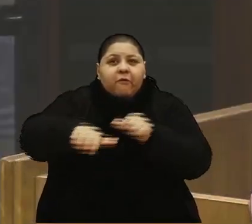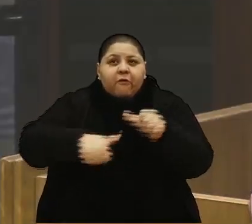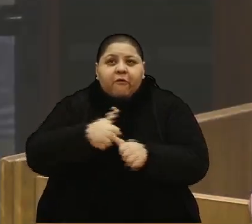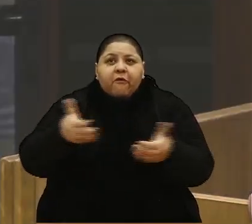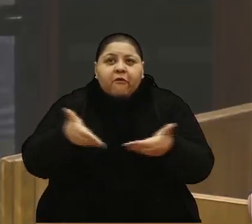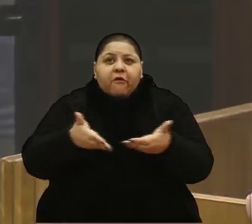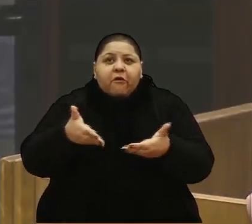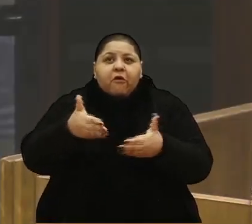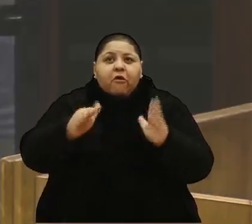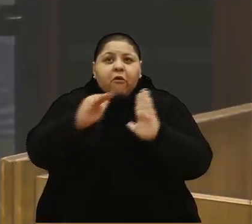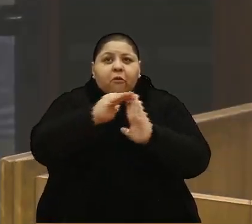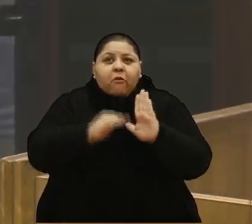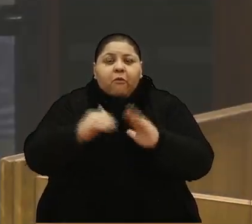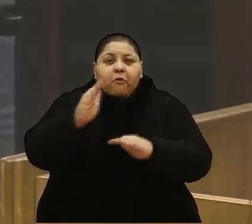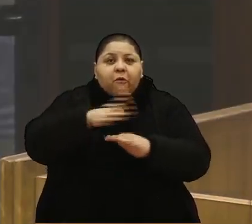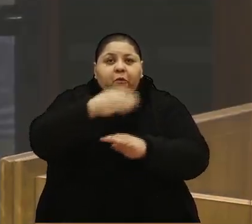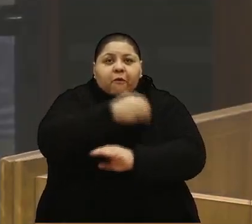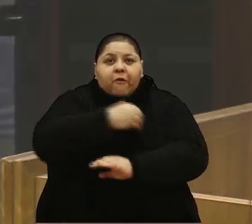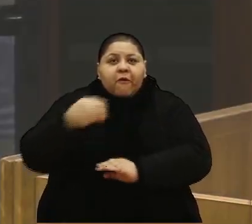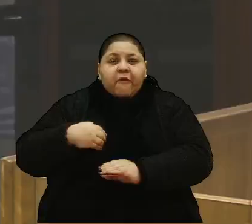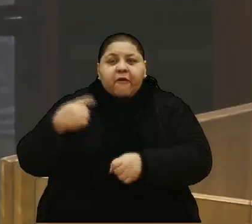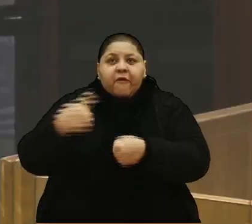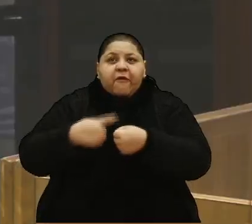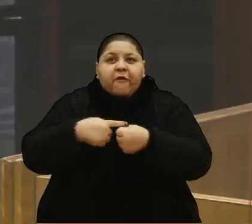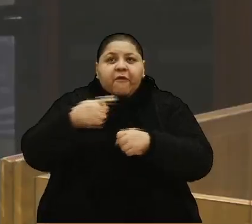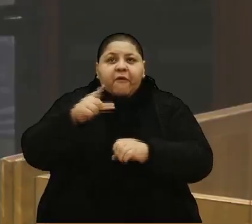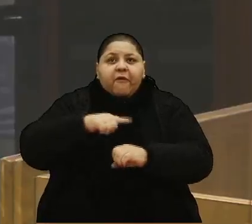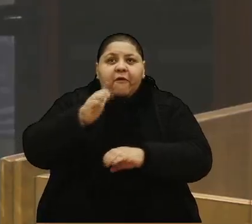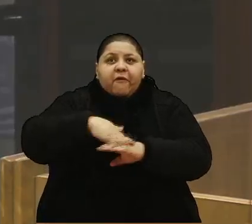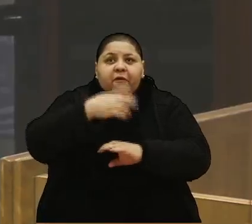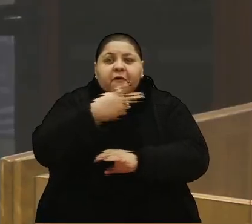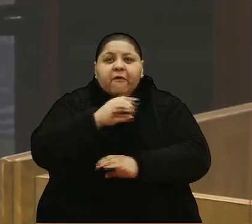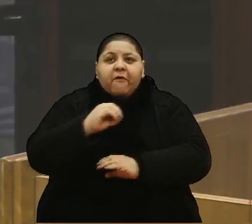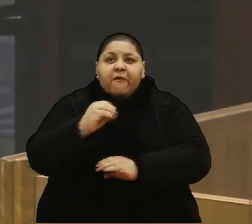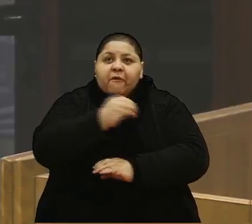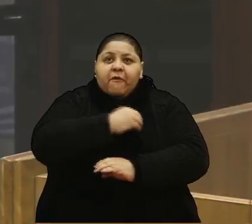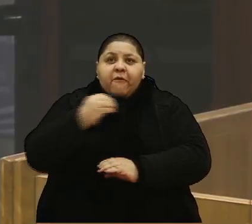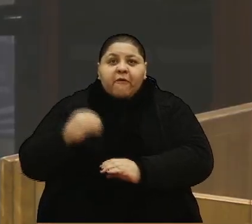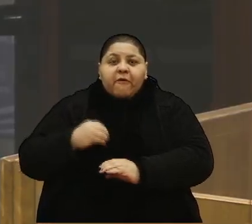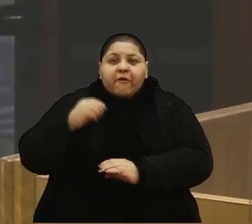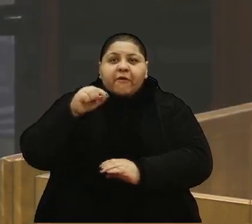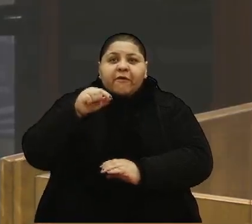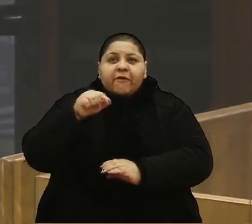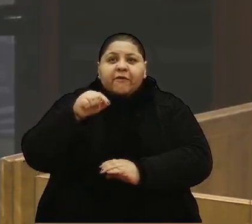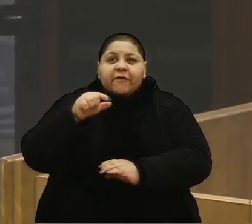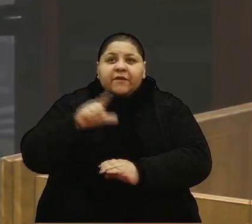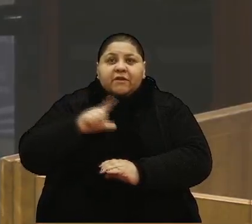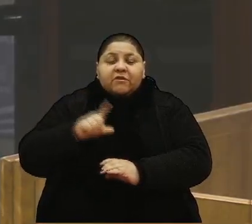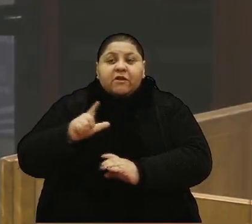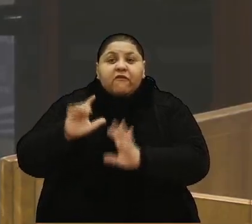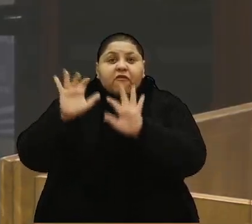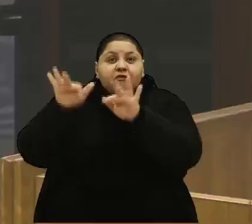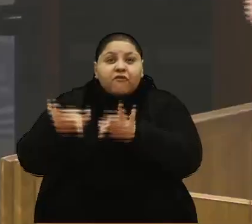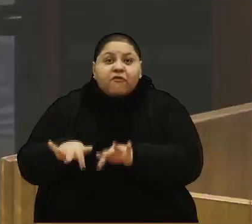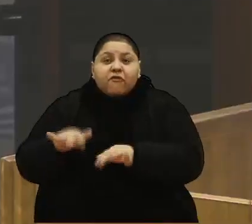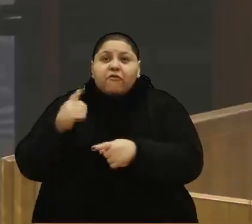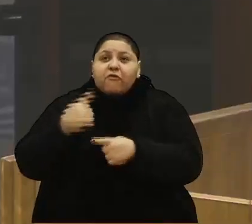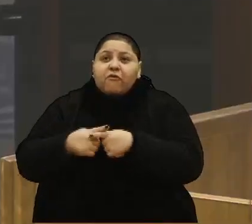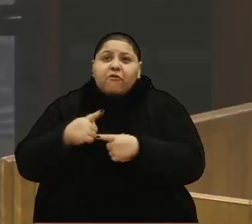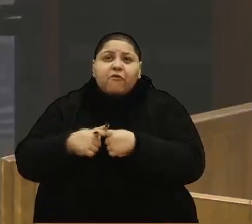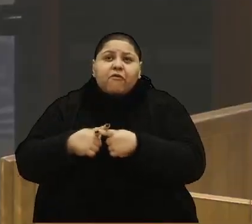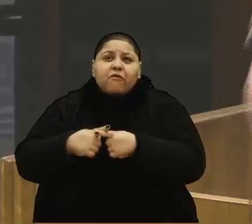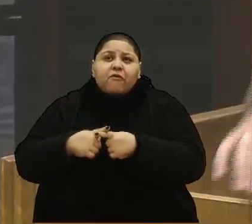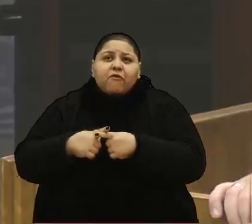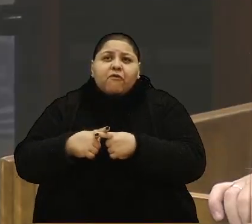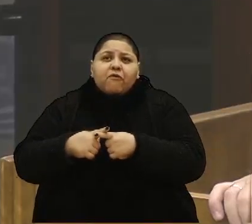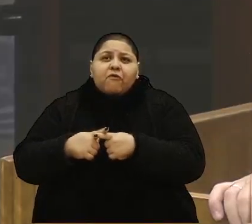Mais Médicos. Em Caxias do Sul, nós temos mais de 20 médicos do programa Mais Médicos. Houve a suspensão por um suposto conluio